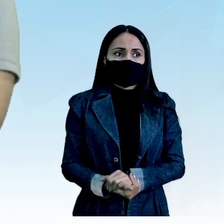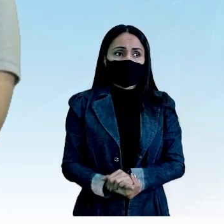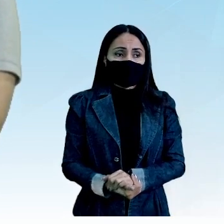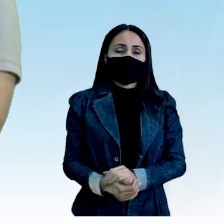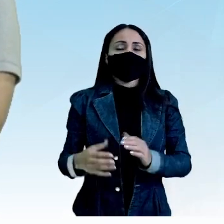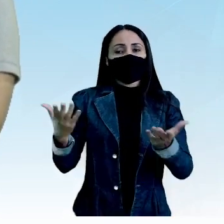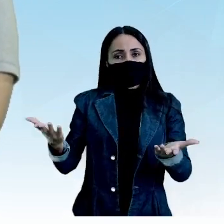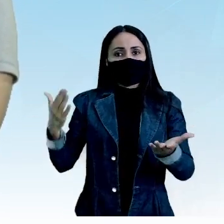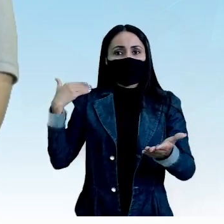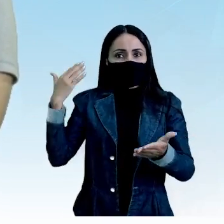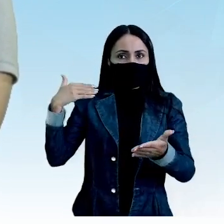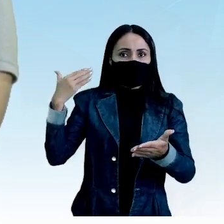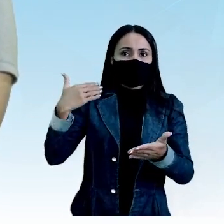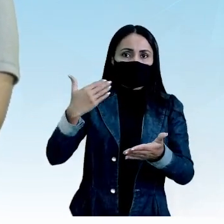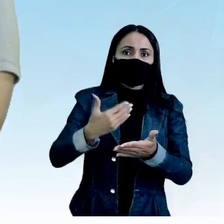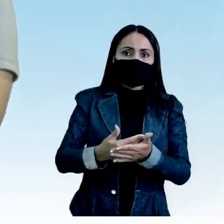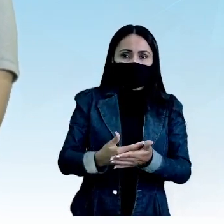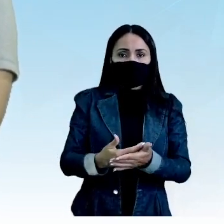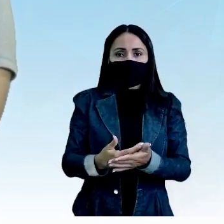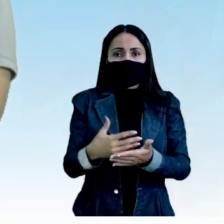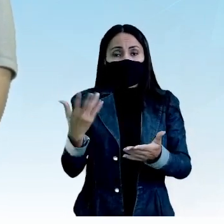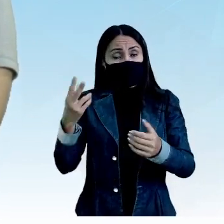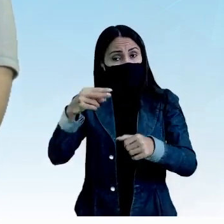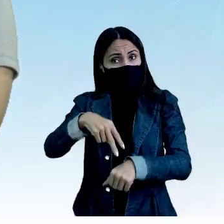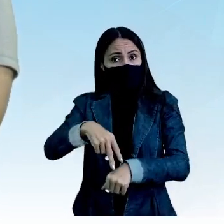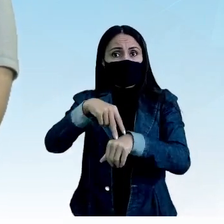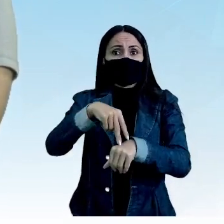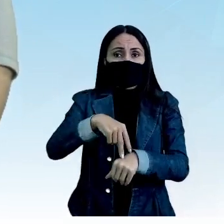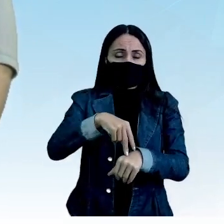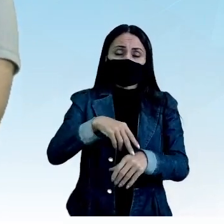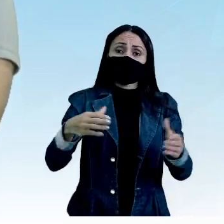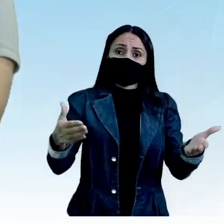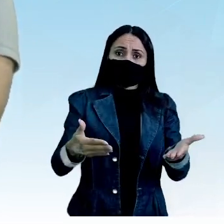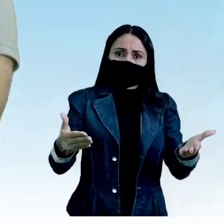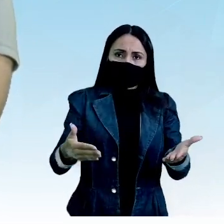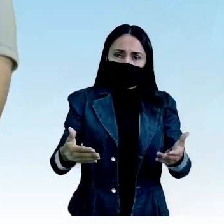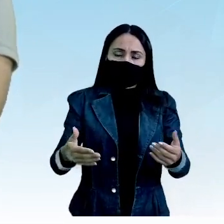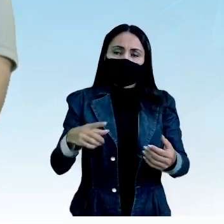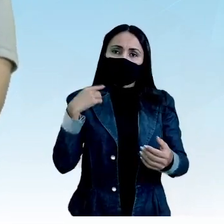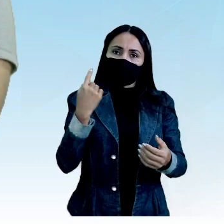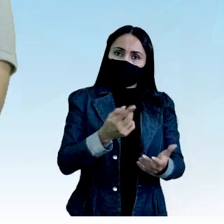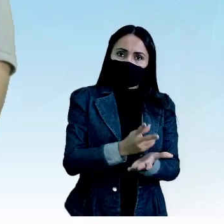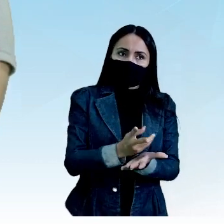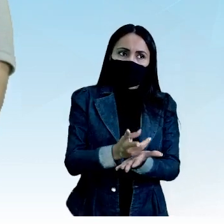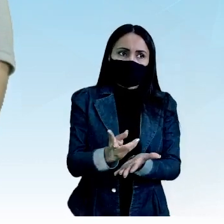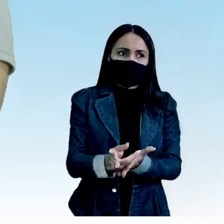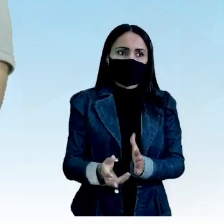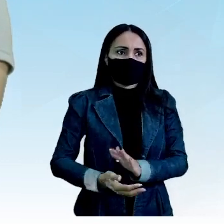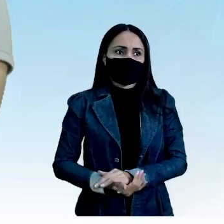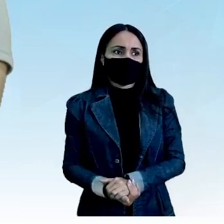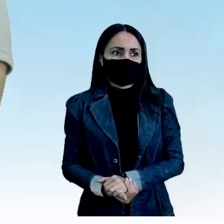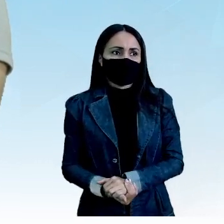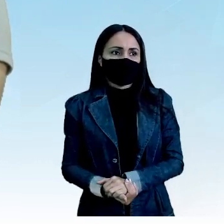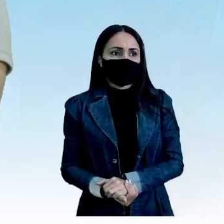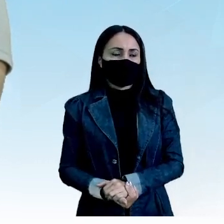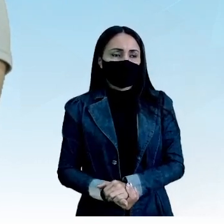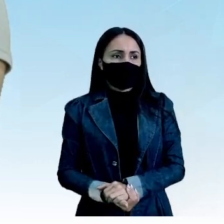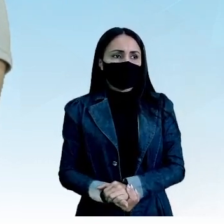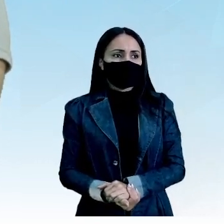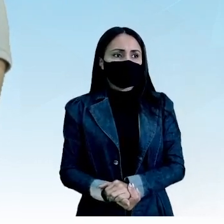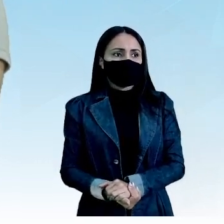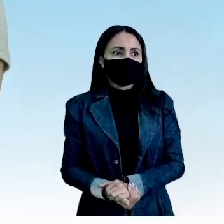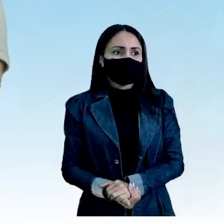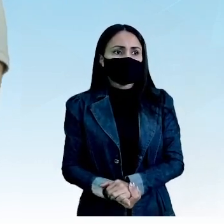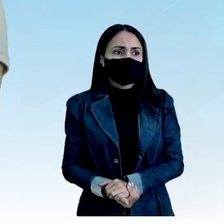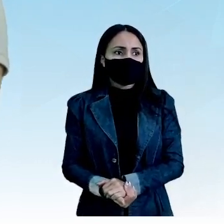né, no auge dos seus 90 anos. E vamos prosseguir. E podemos passar mais, professor, que a